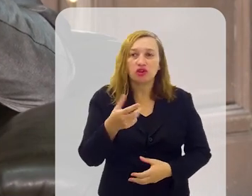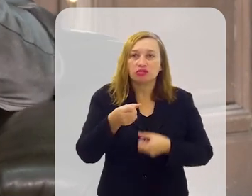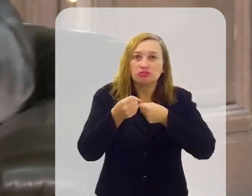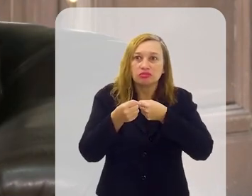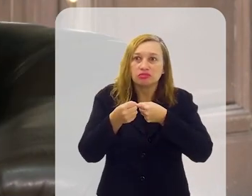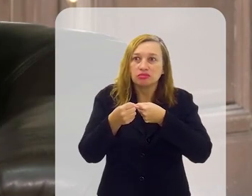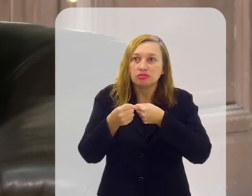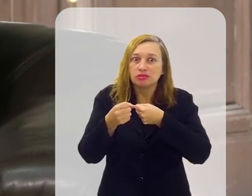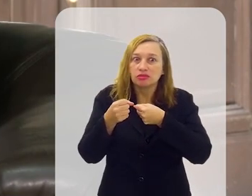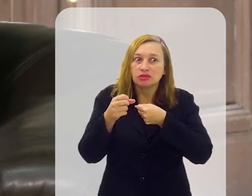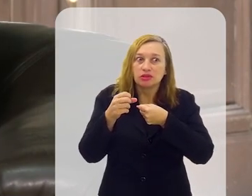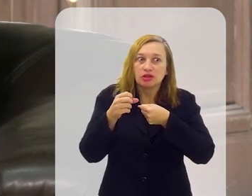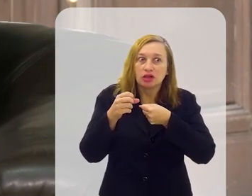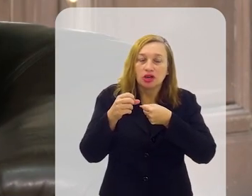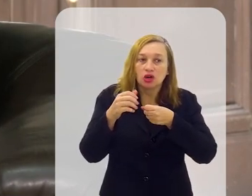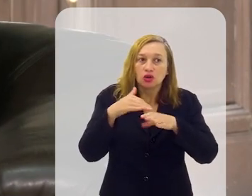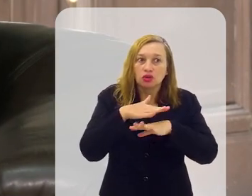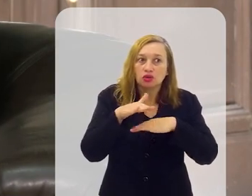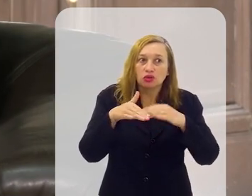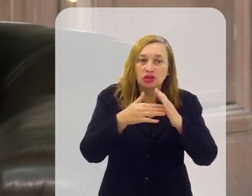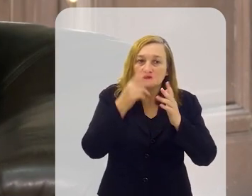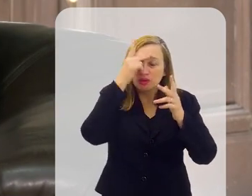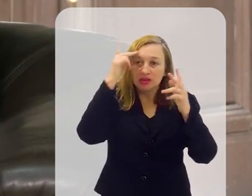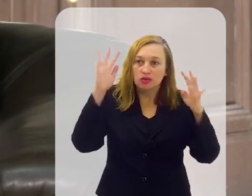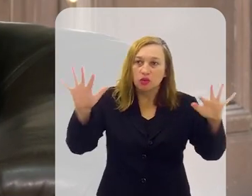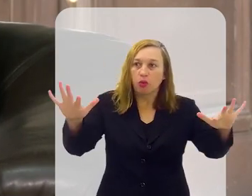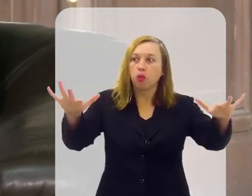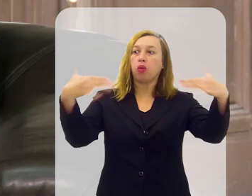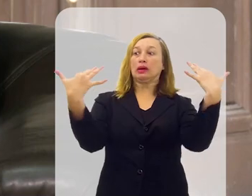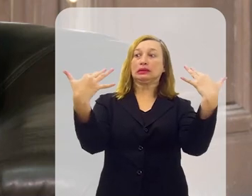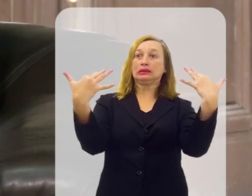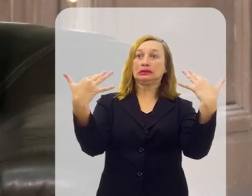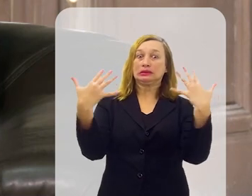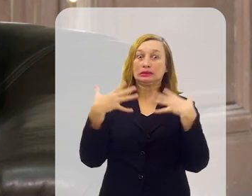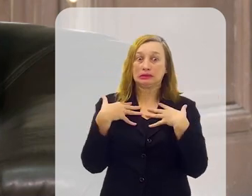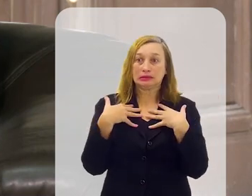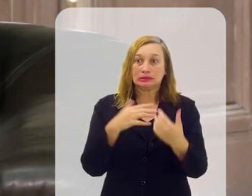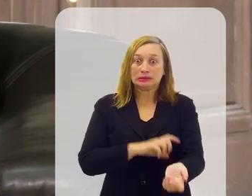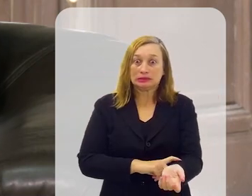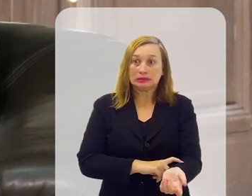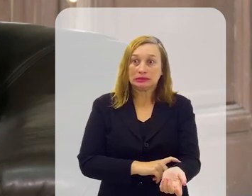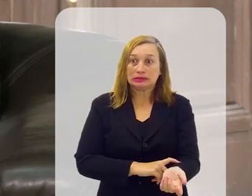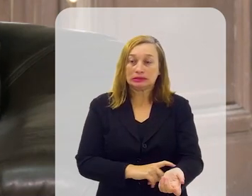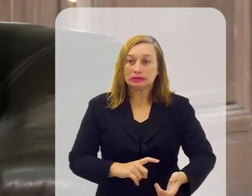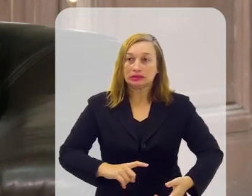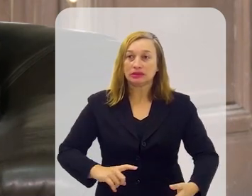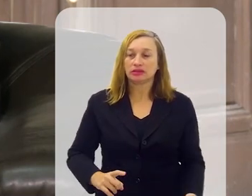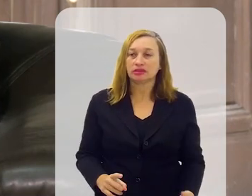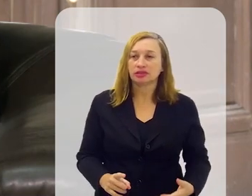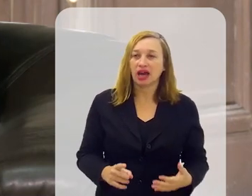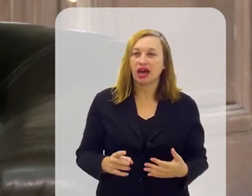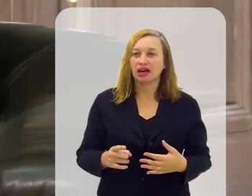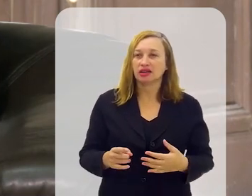Quando eu vi, eu estava com o microfone na frente daquele povo todo. E eu fiquei desesperado. E nós cantamos...